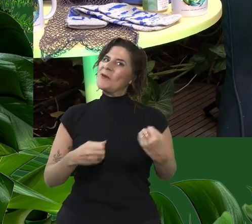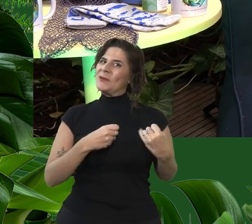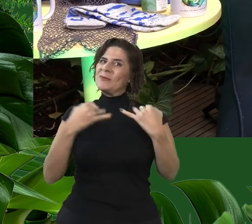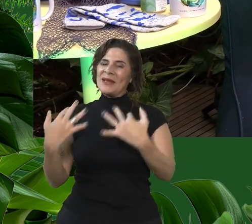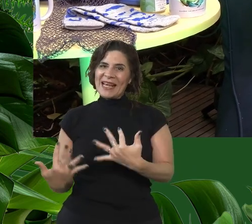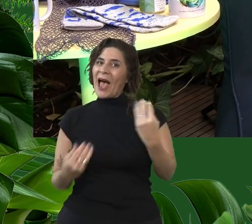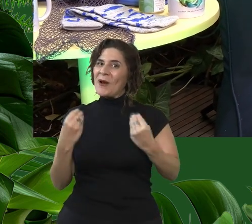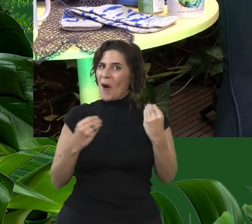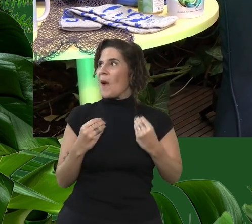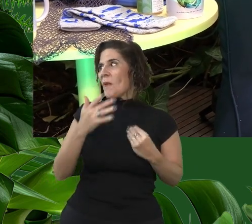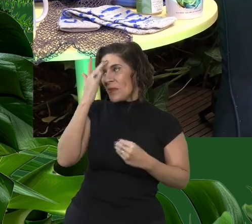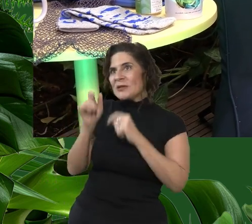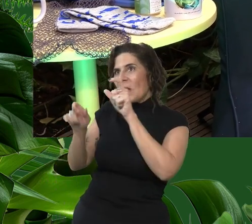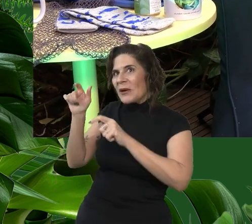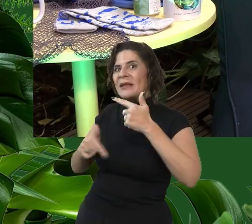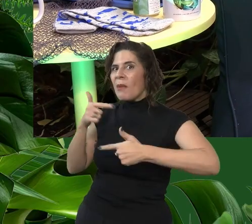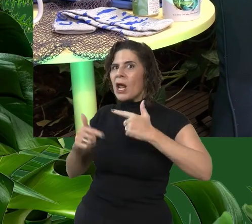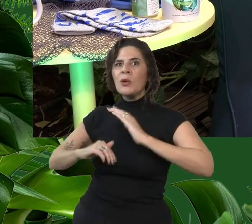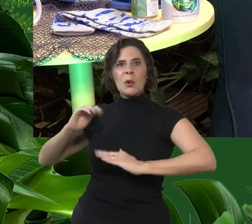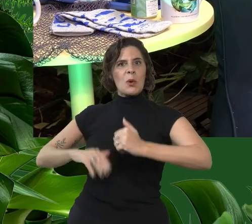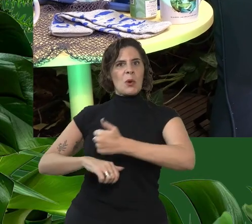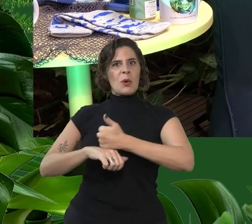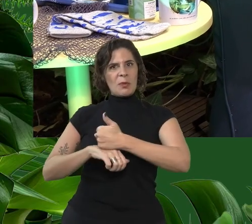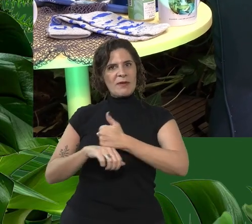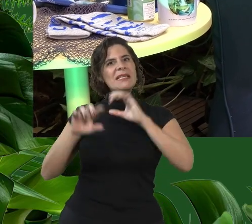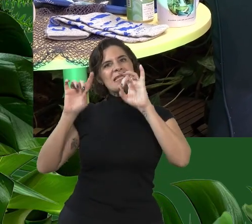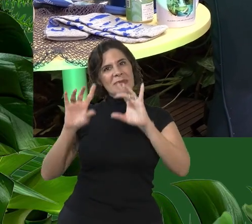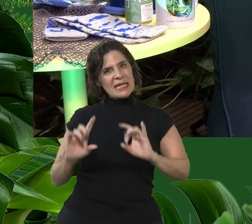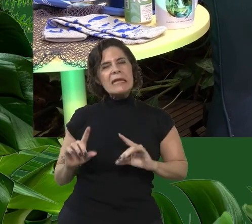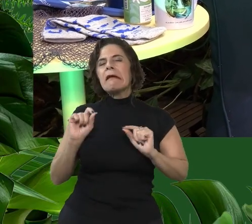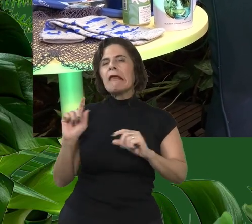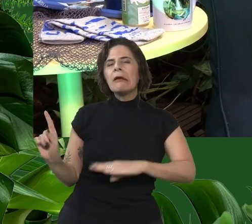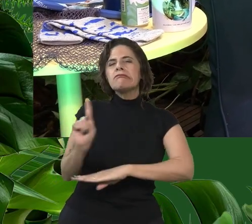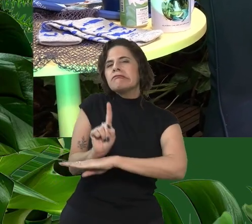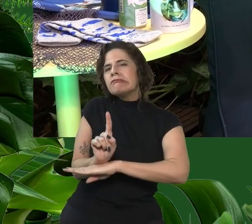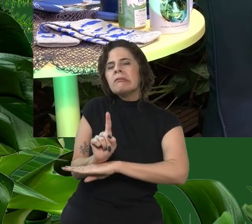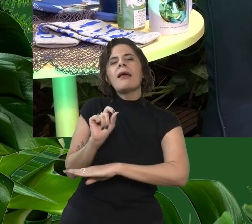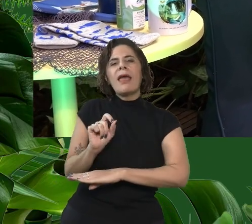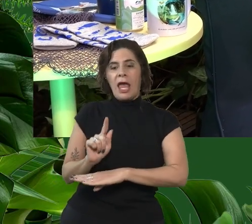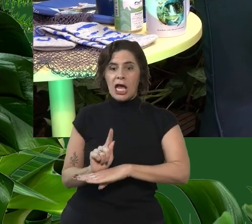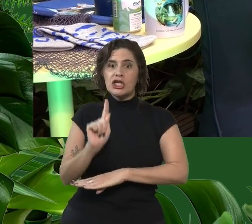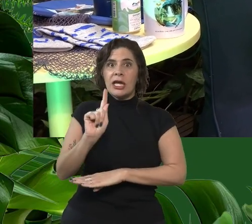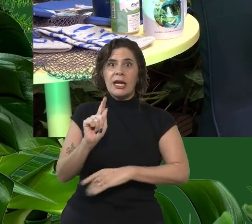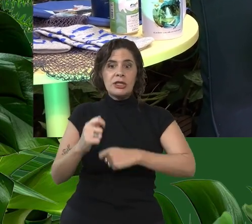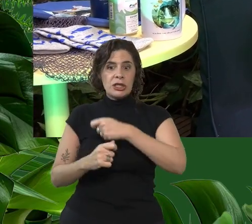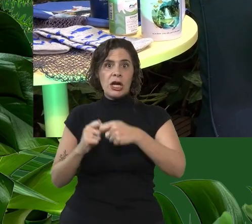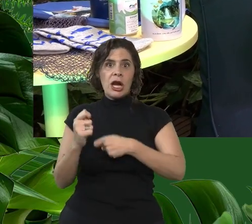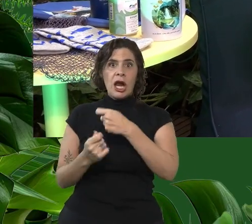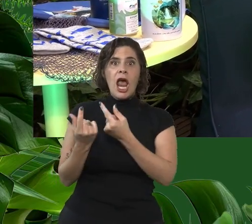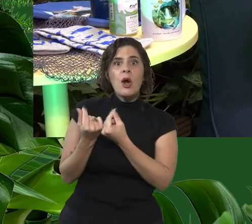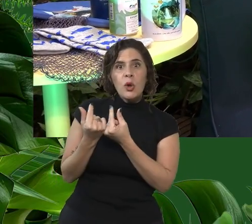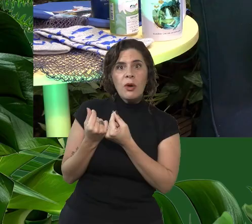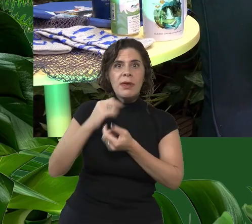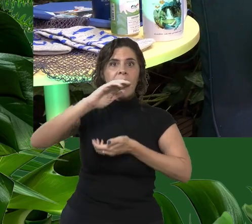um negócio absurdo, é muito admirável. Então, especialista da Fundação Grupo Boticário, que eu vou chamar agora, ele é gerente de economia da